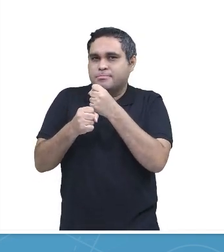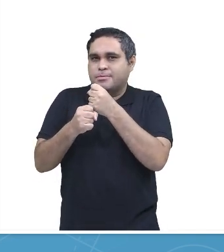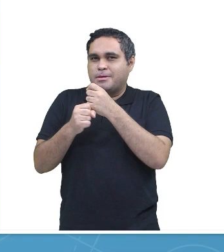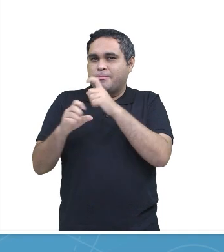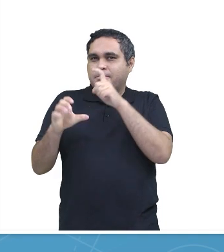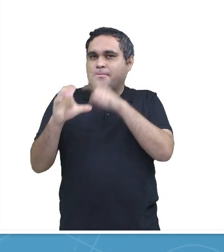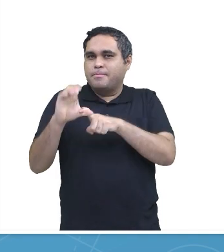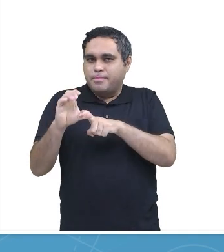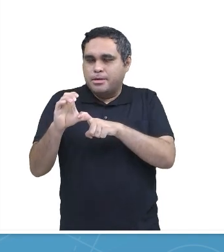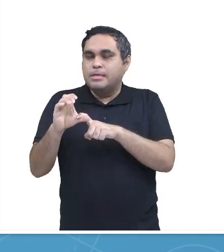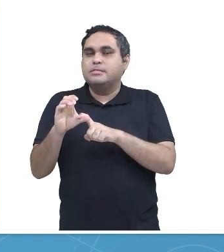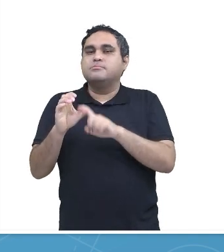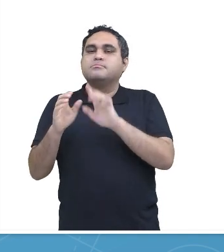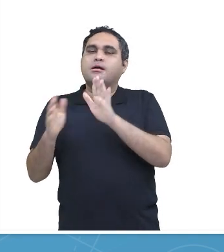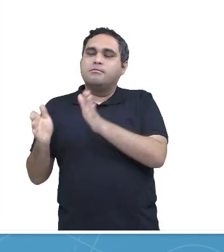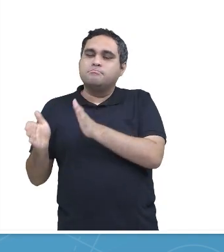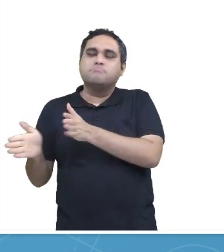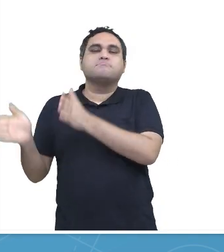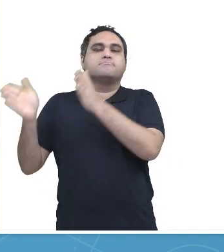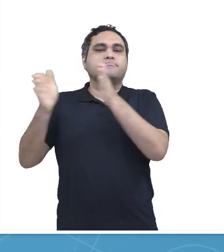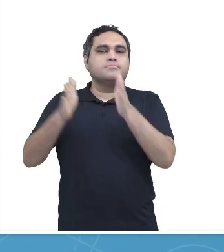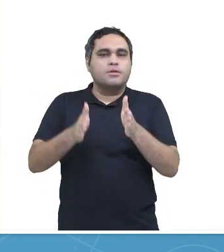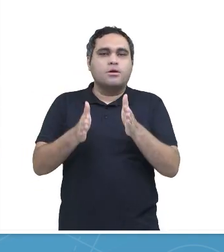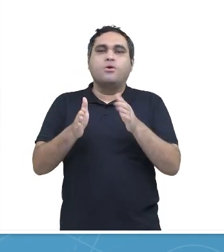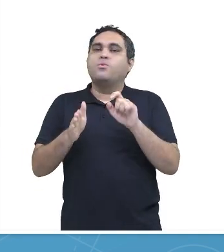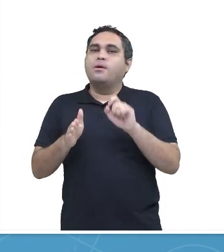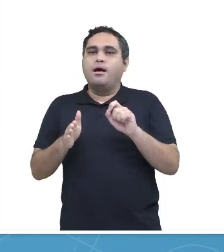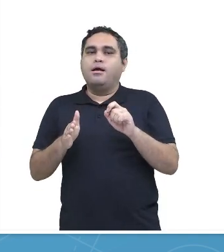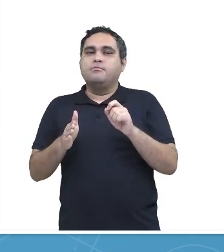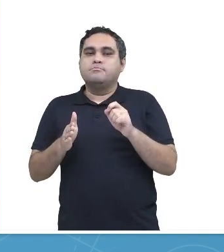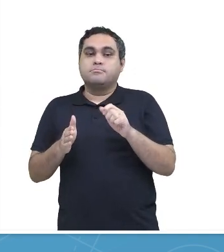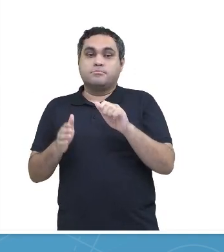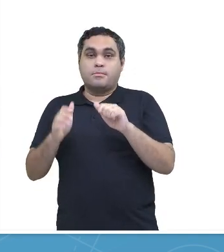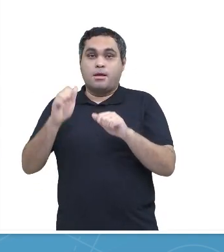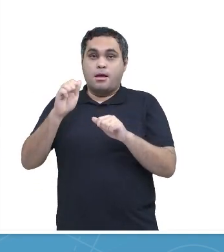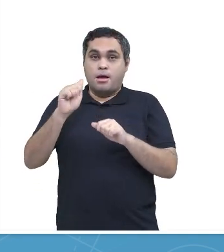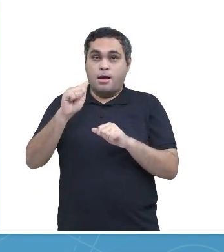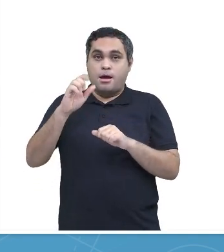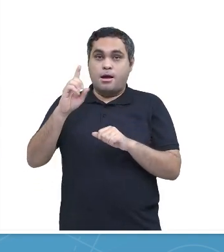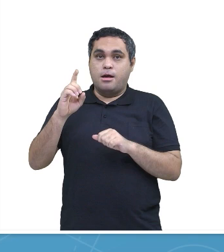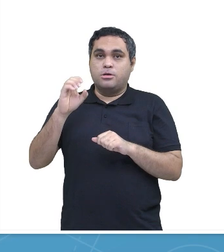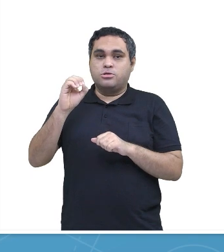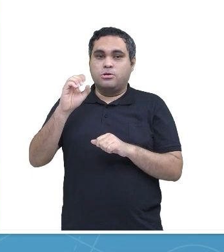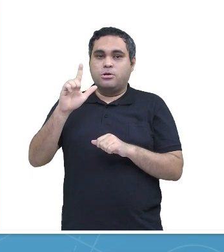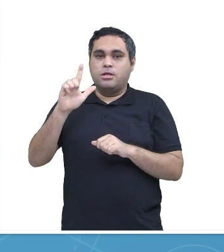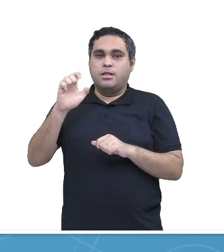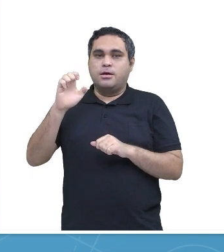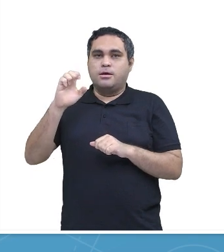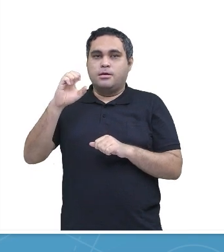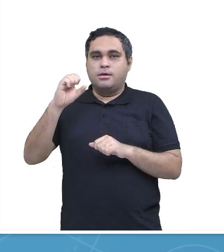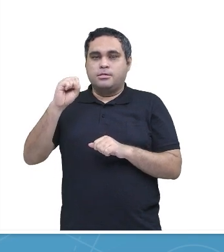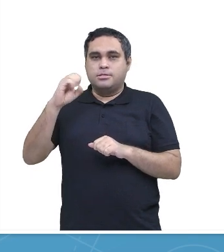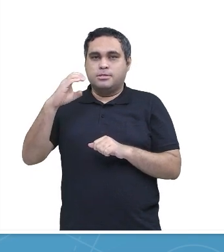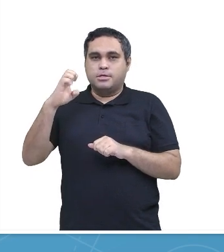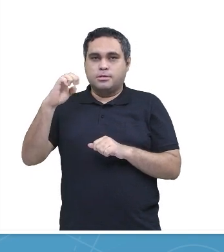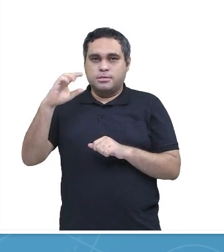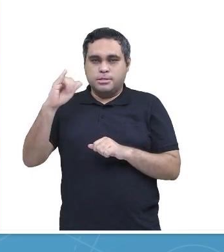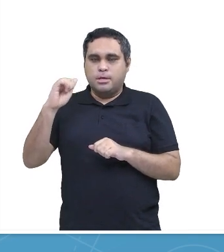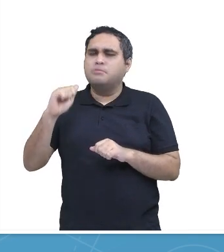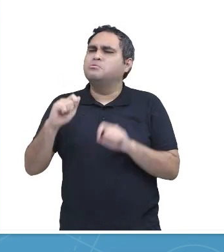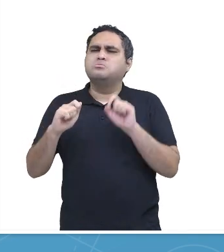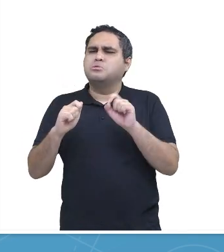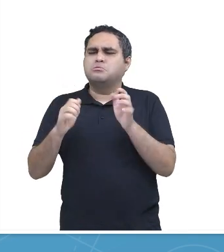então, vem o período da adolescência. E o que é a adolescência? Vai ser aquele período